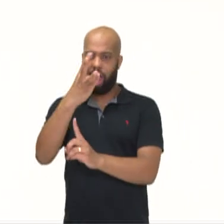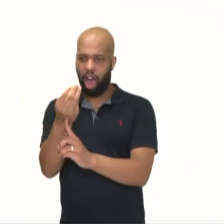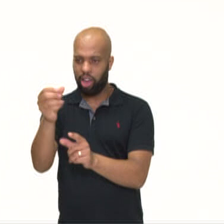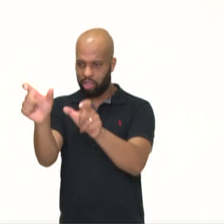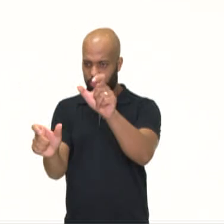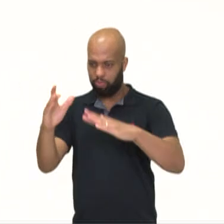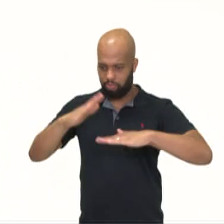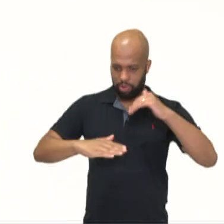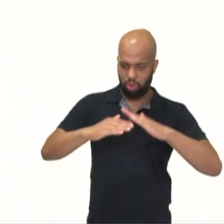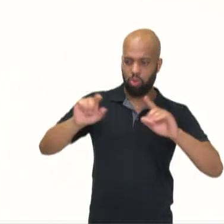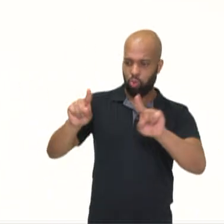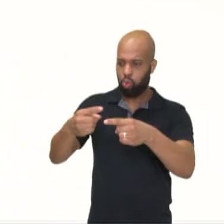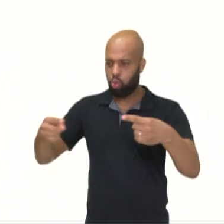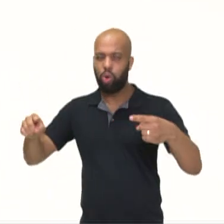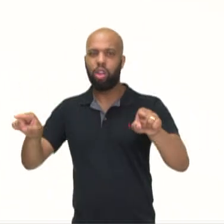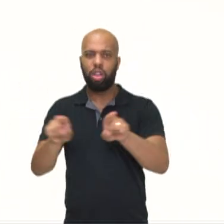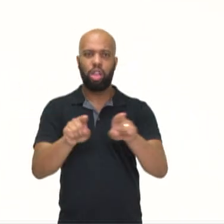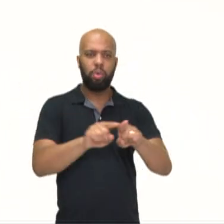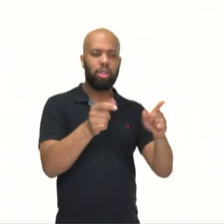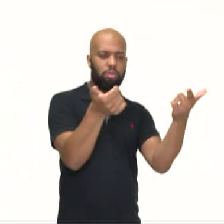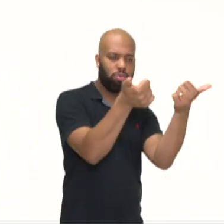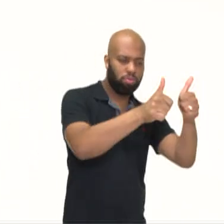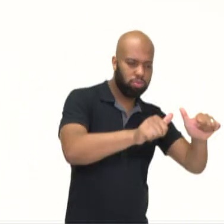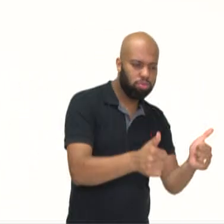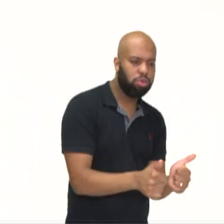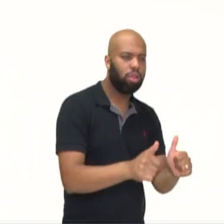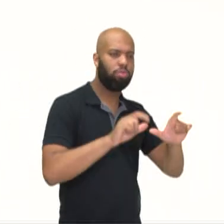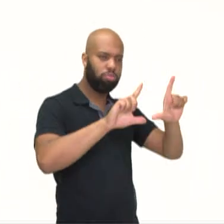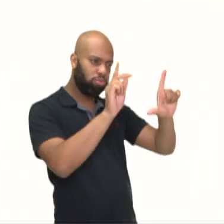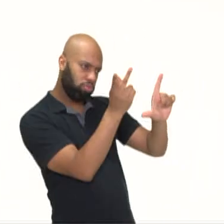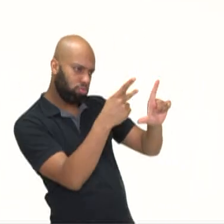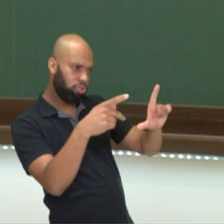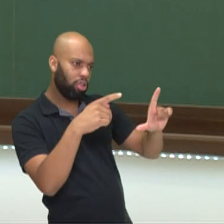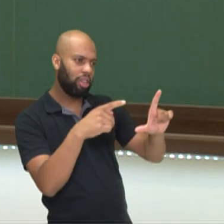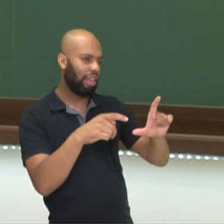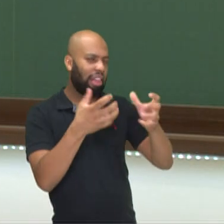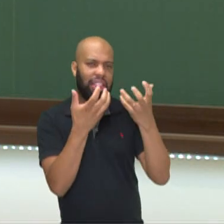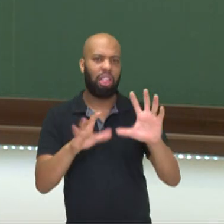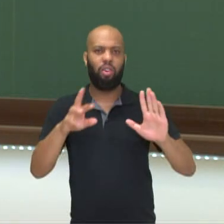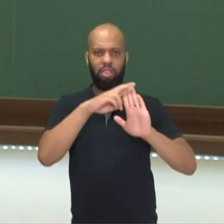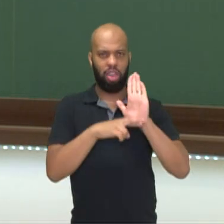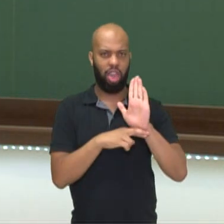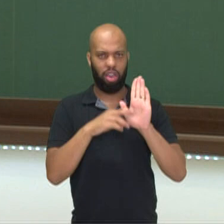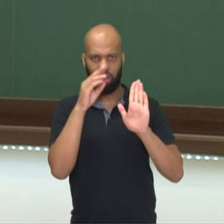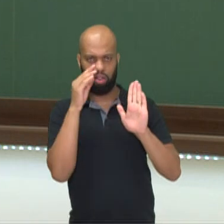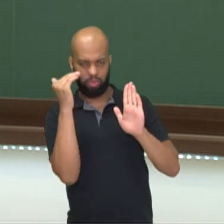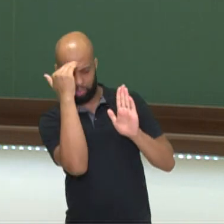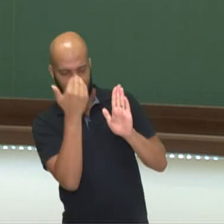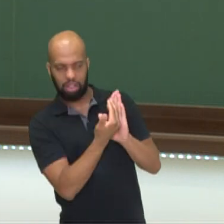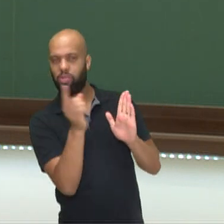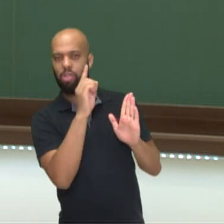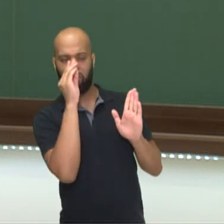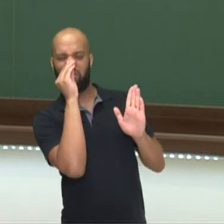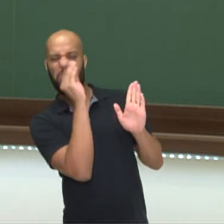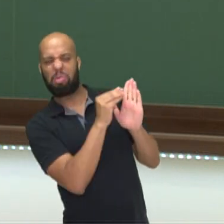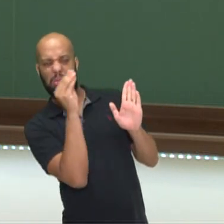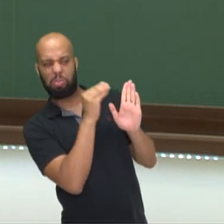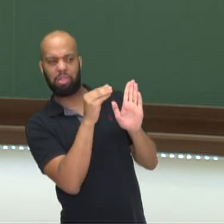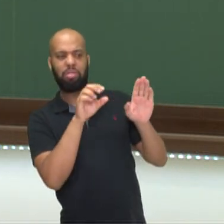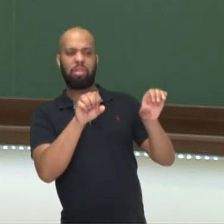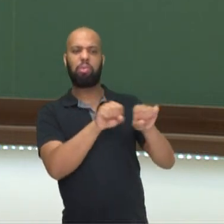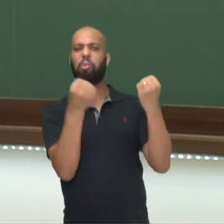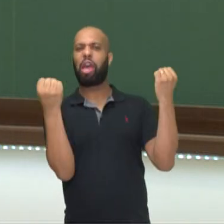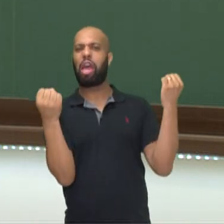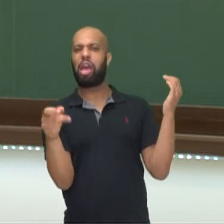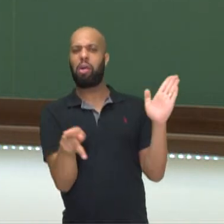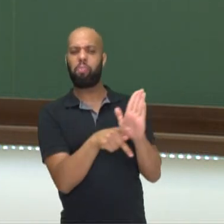na música quanto nas artes visuais, dança e teatro, estavam querendo romper com regras do passado. Então, esse espírito de quebra com o